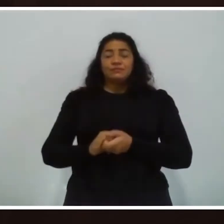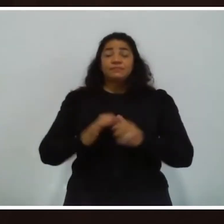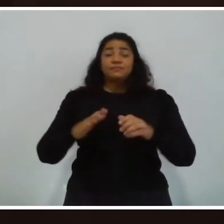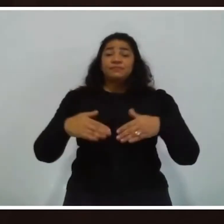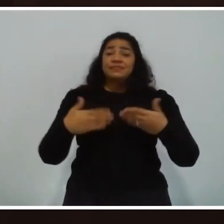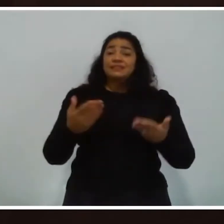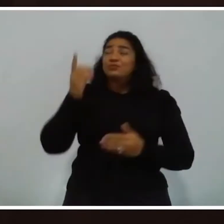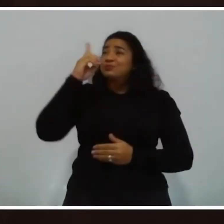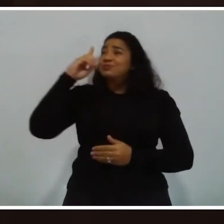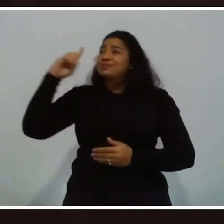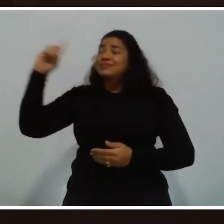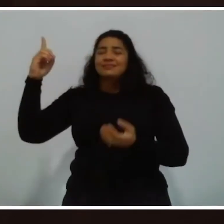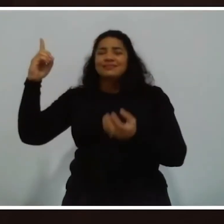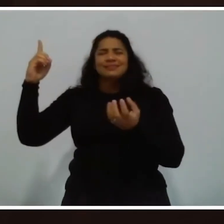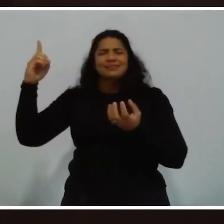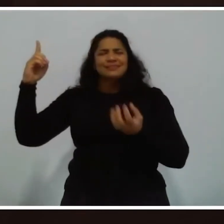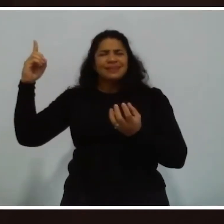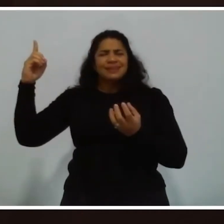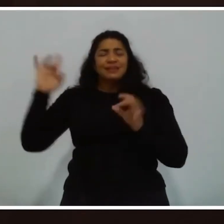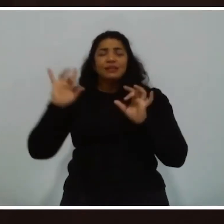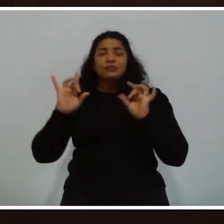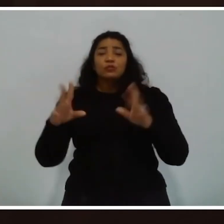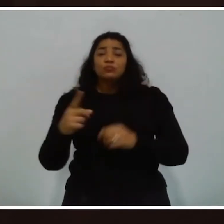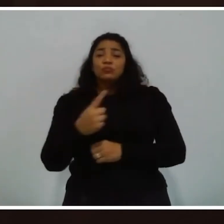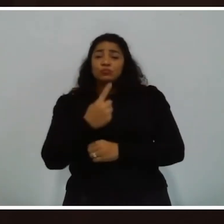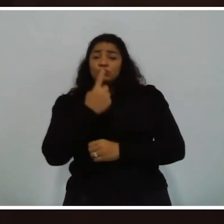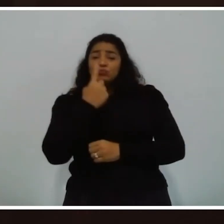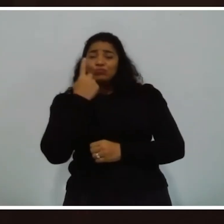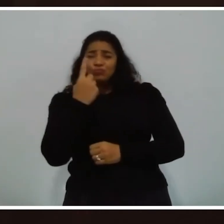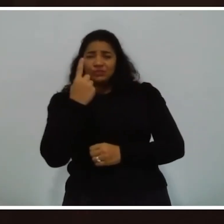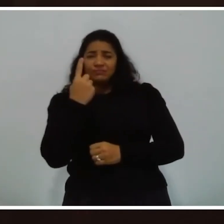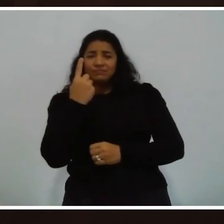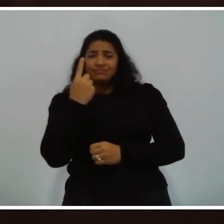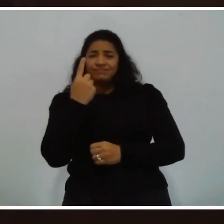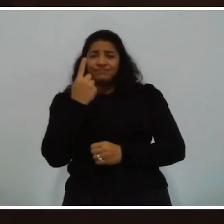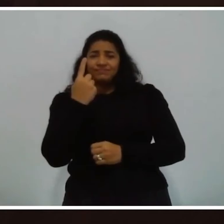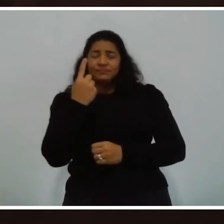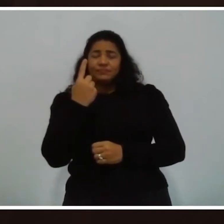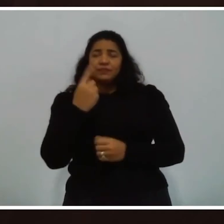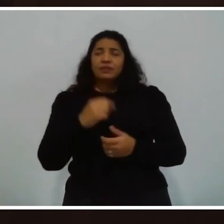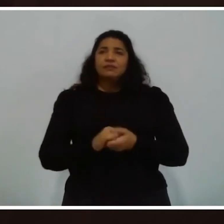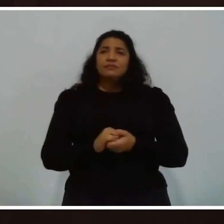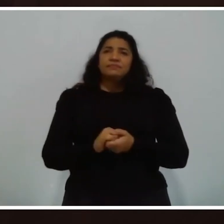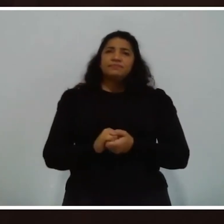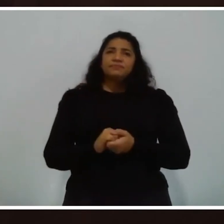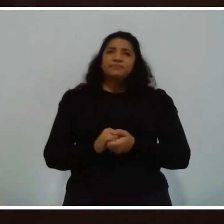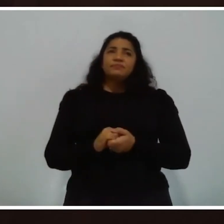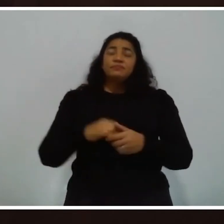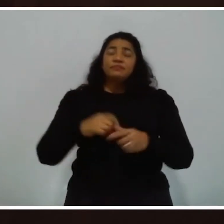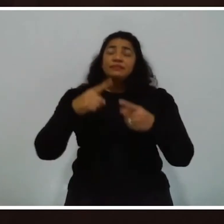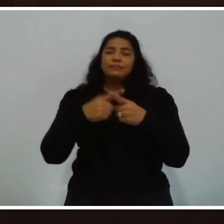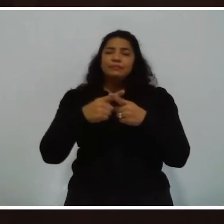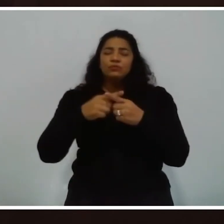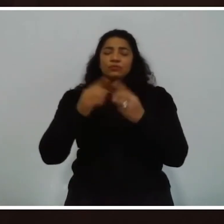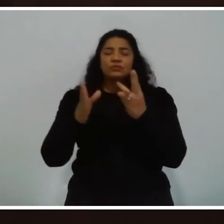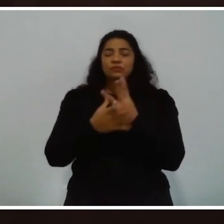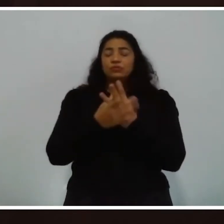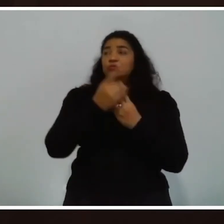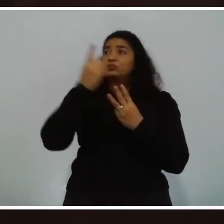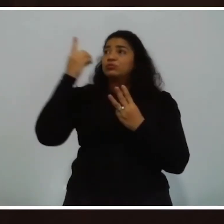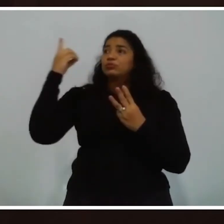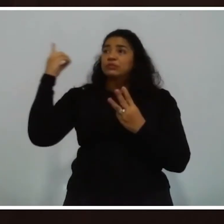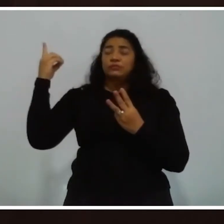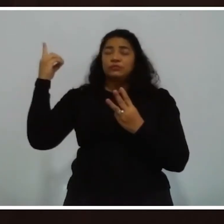o Pai, o Filho e o Espírito já é uma entidade orgânica, e Deus está trabalhando na sua